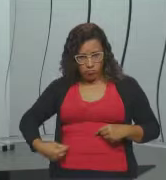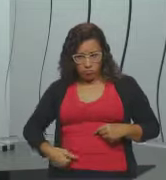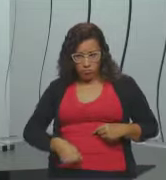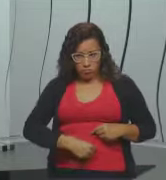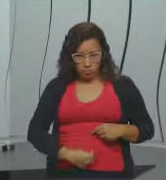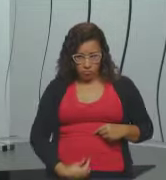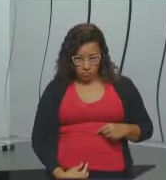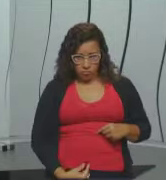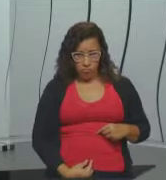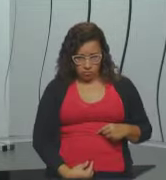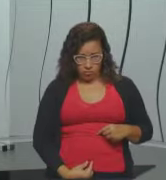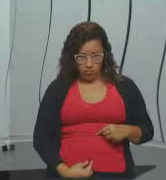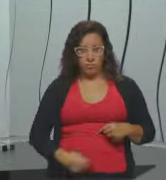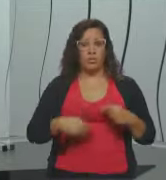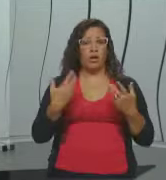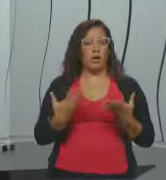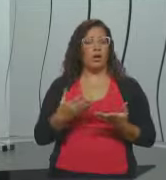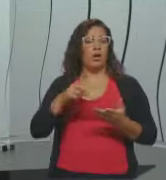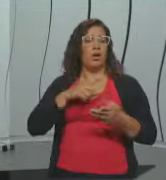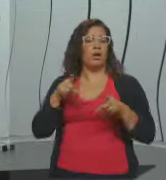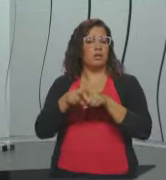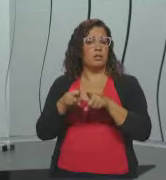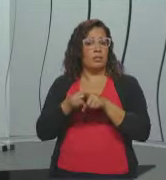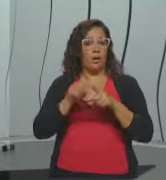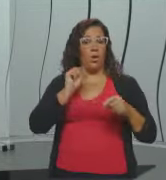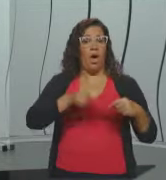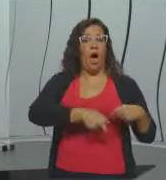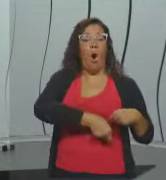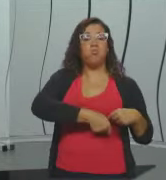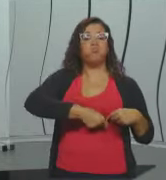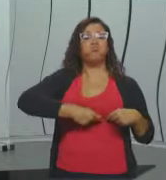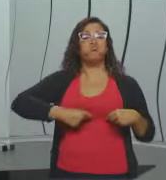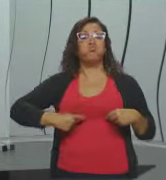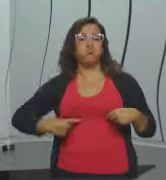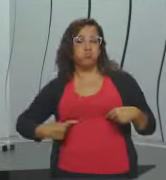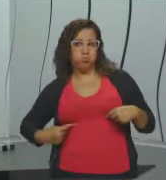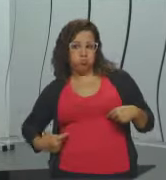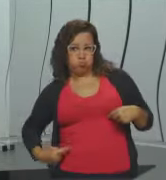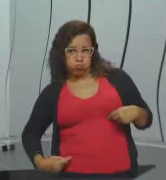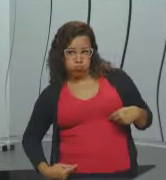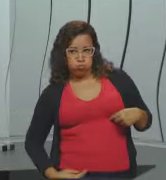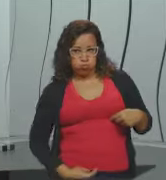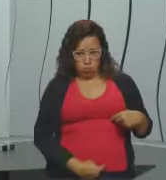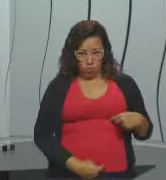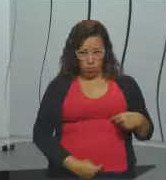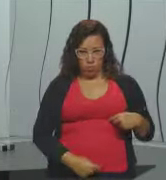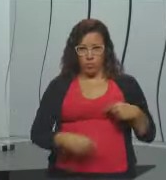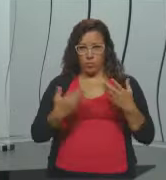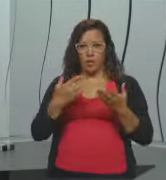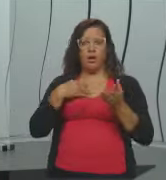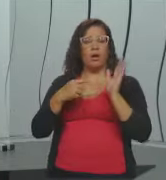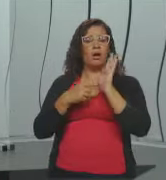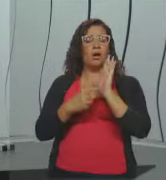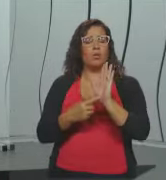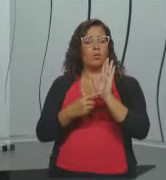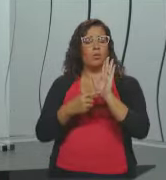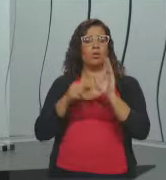intestino delgado com o intestino grosso, nós chamamos de íleo. Vou dar destaque para o